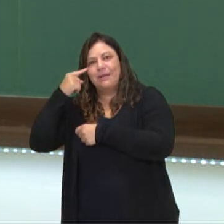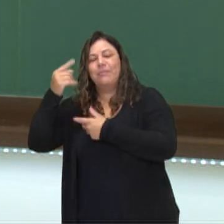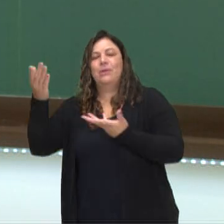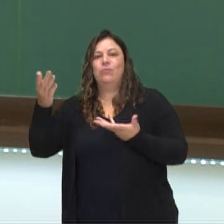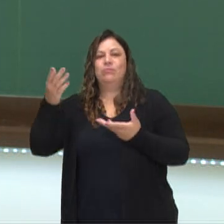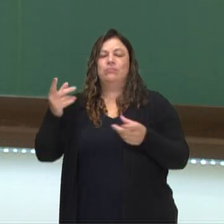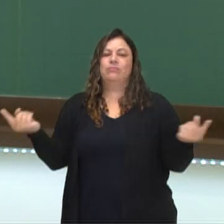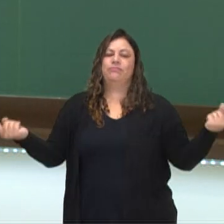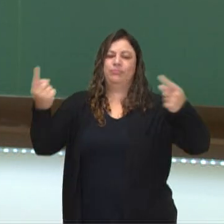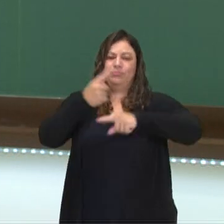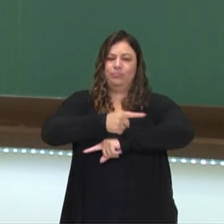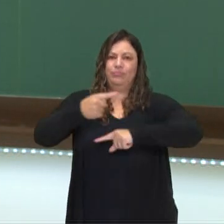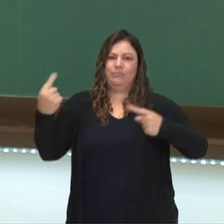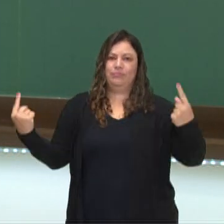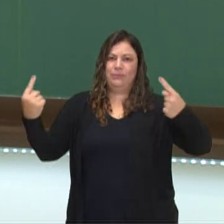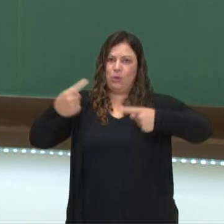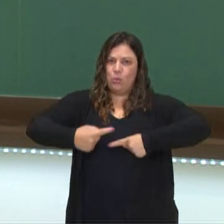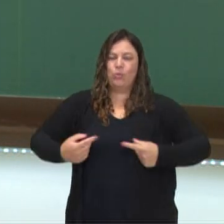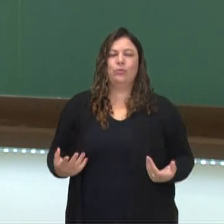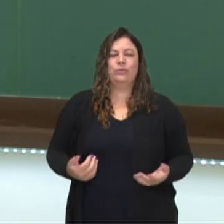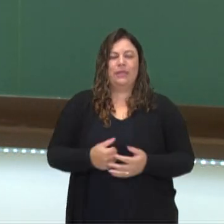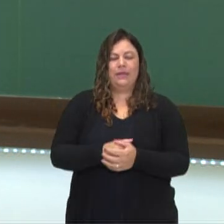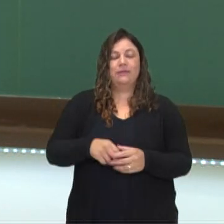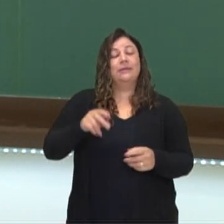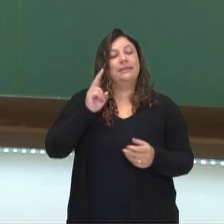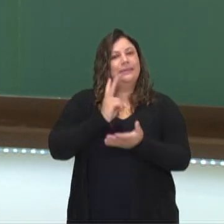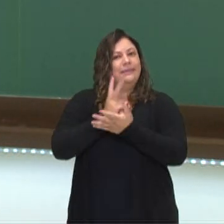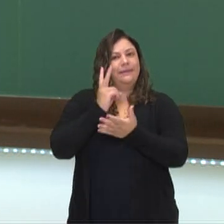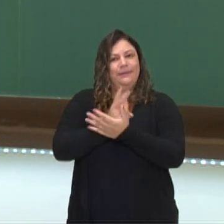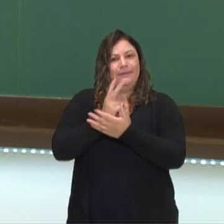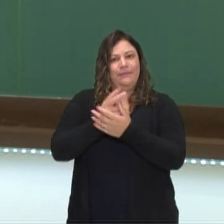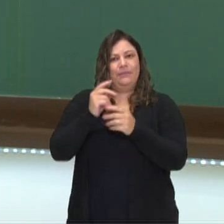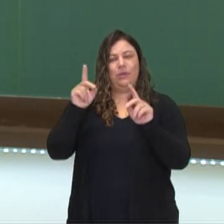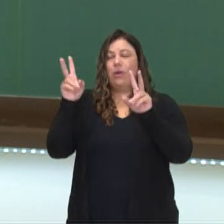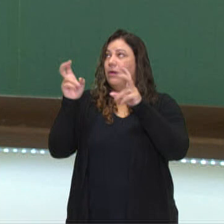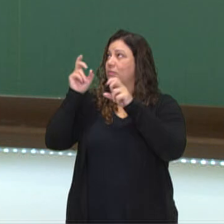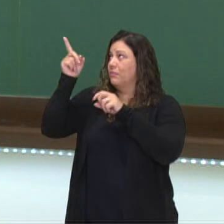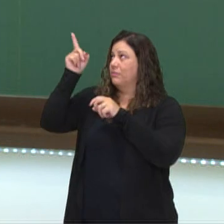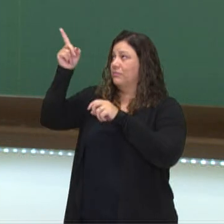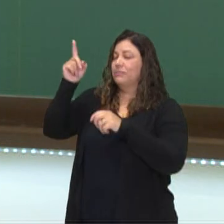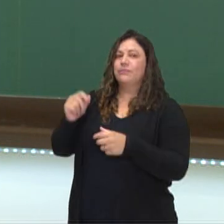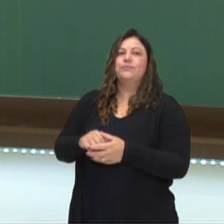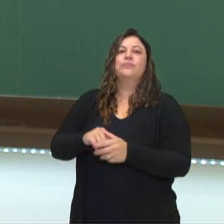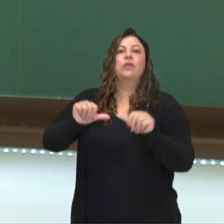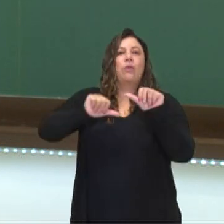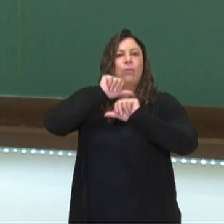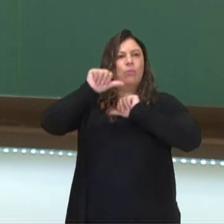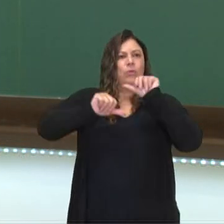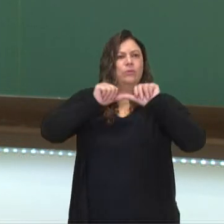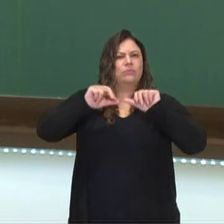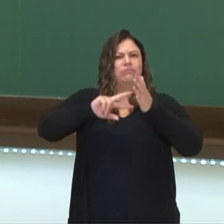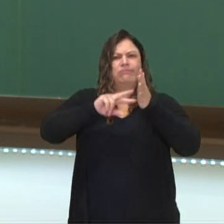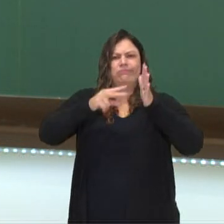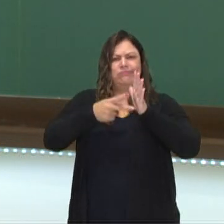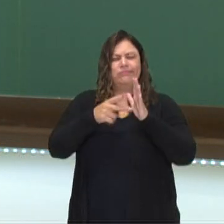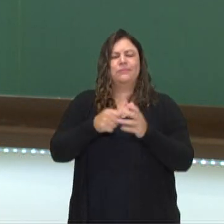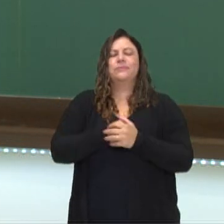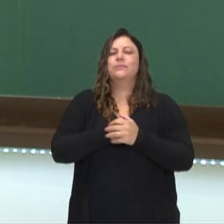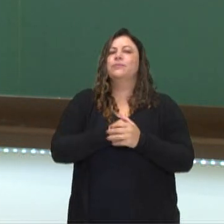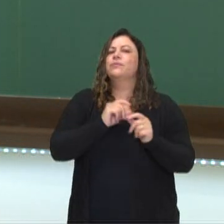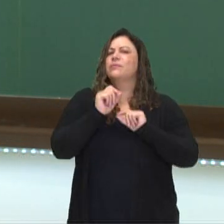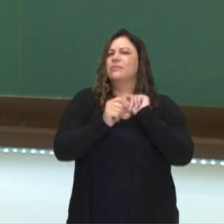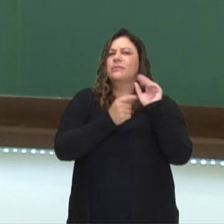sentido leste e oeste, nunca norte e sul. O que isso significa? Que quando a Bolsa de Valores de São